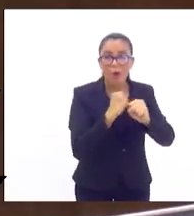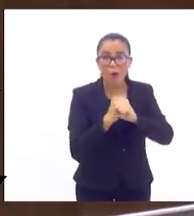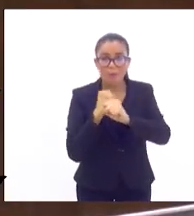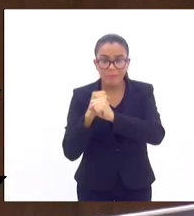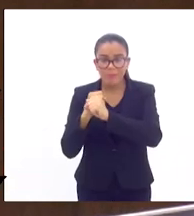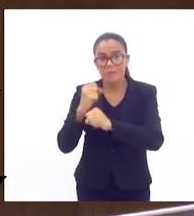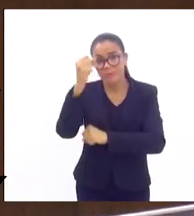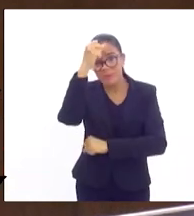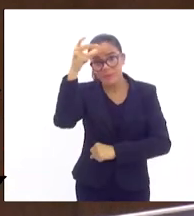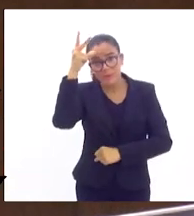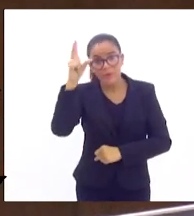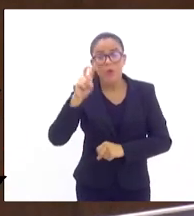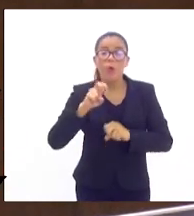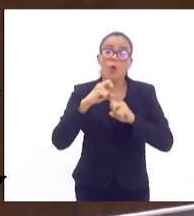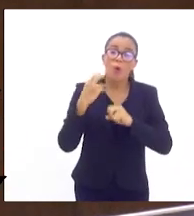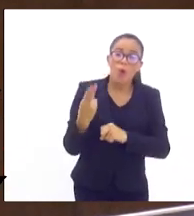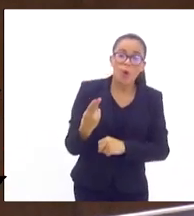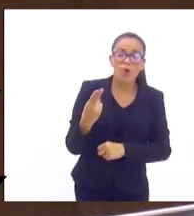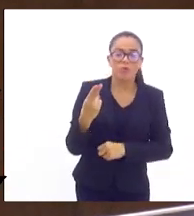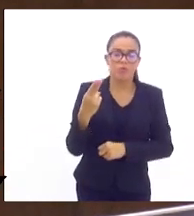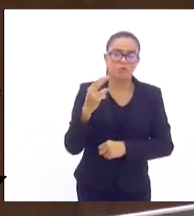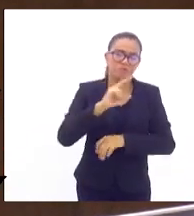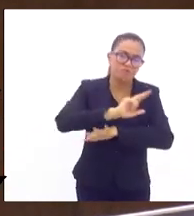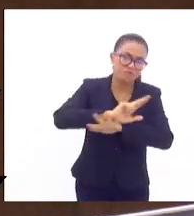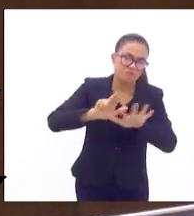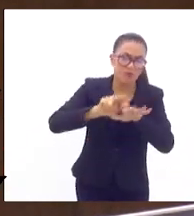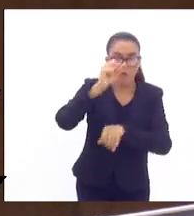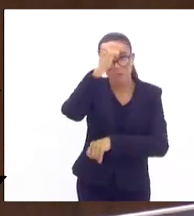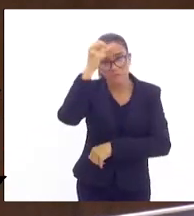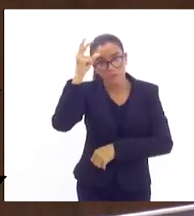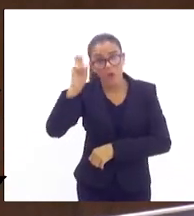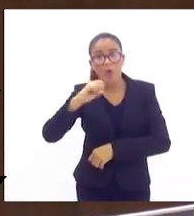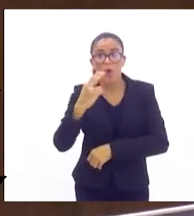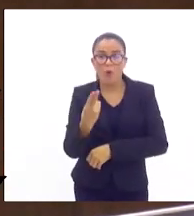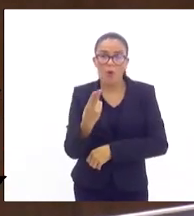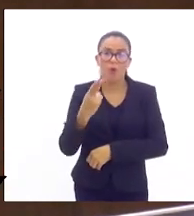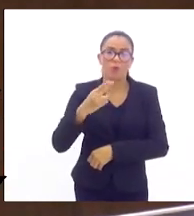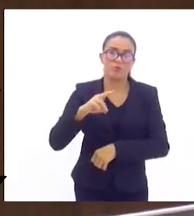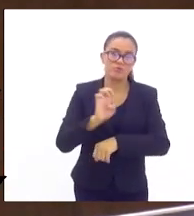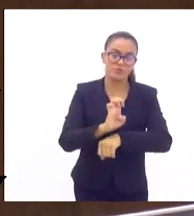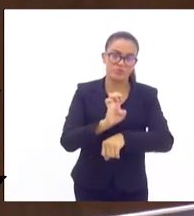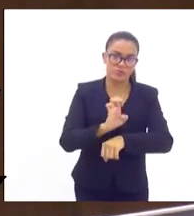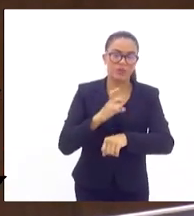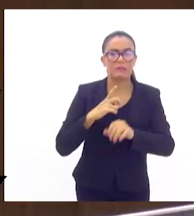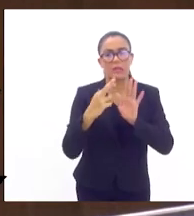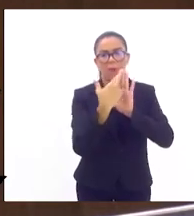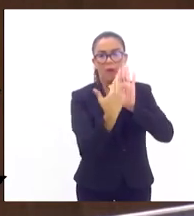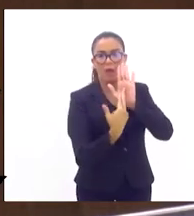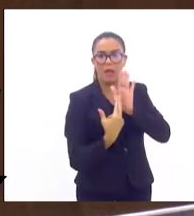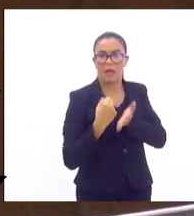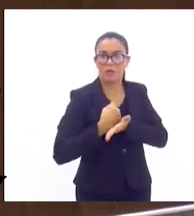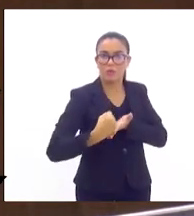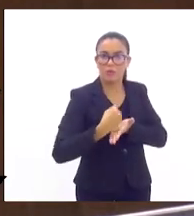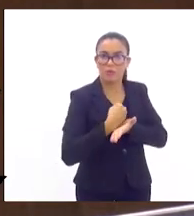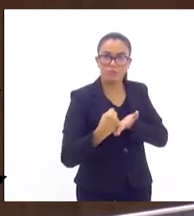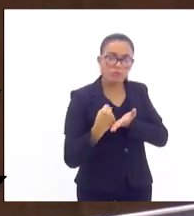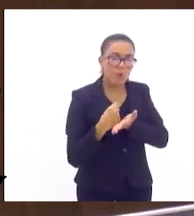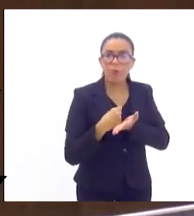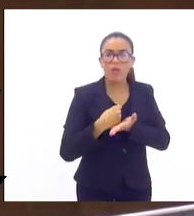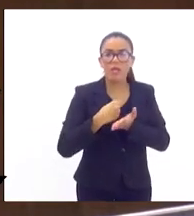pelo município, ou municípios no caso, ou pelo Estado, há uma regra contratual que estabelece